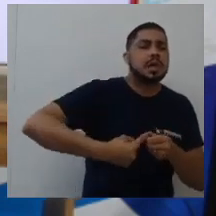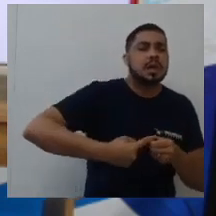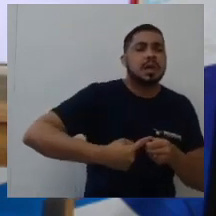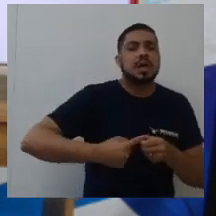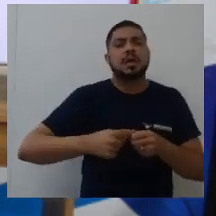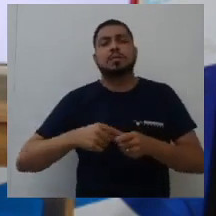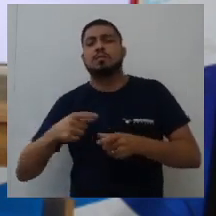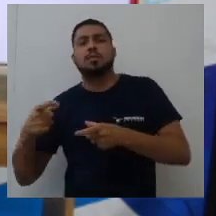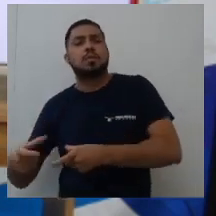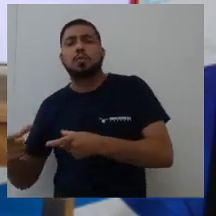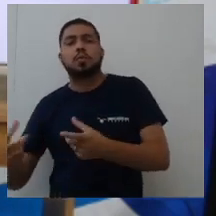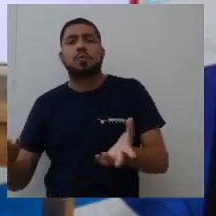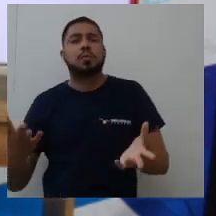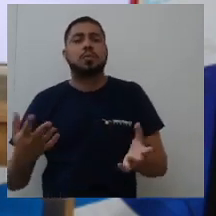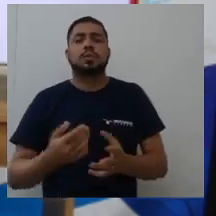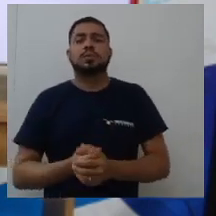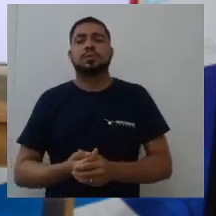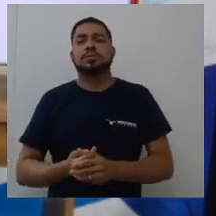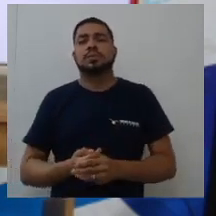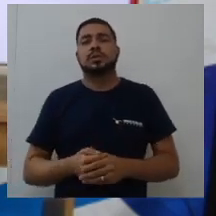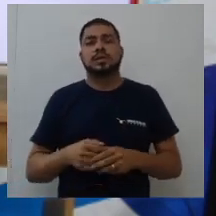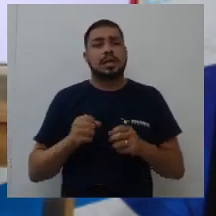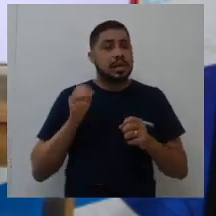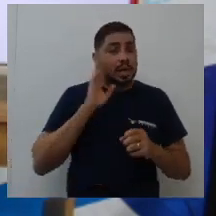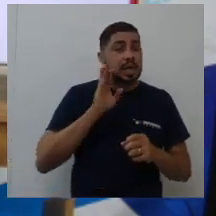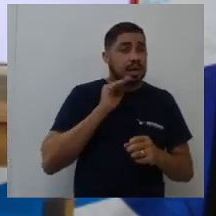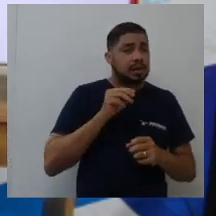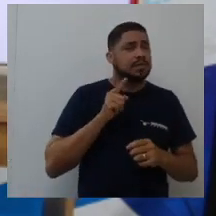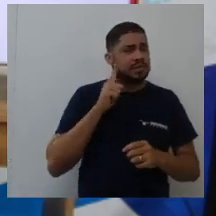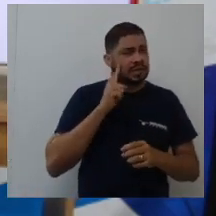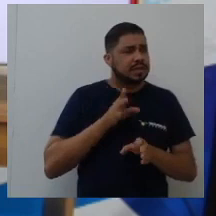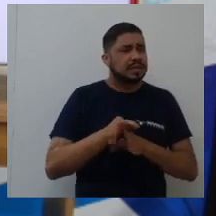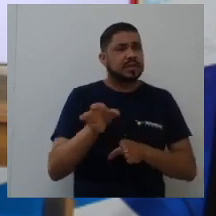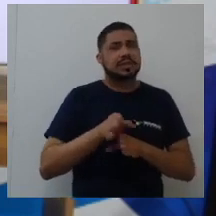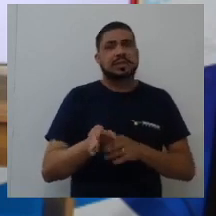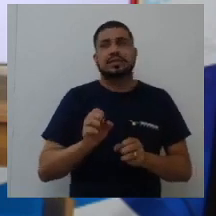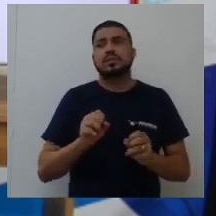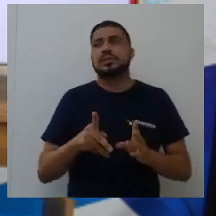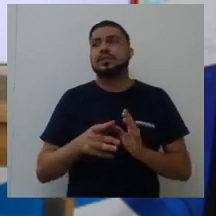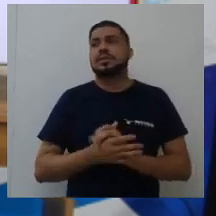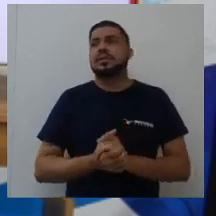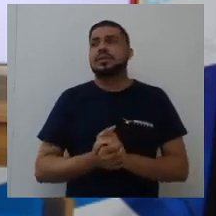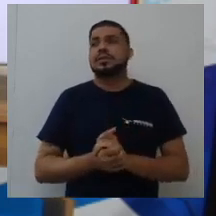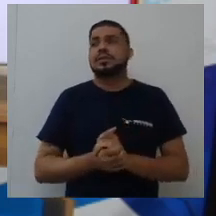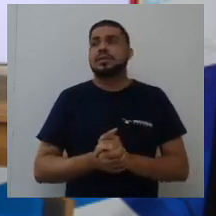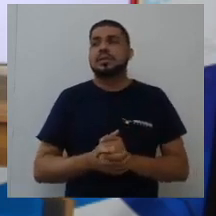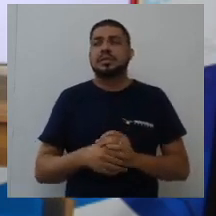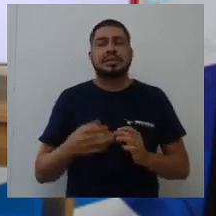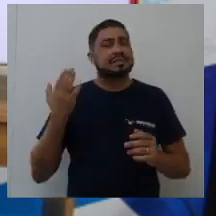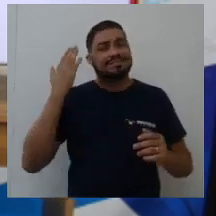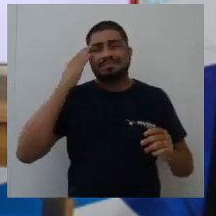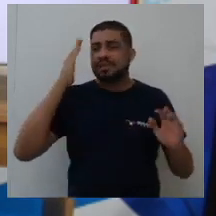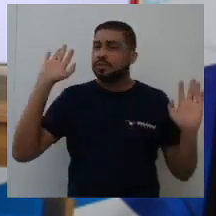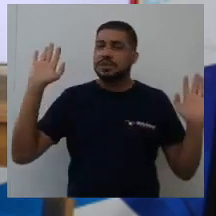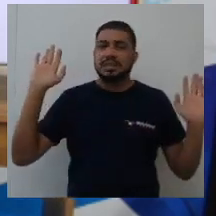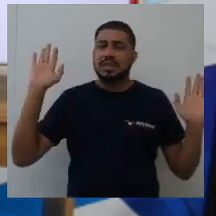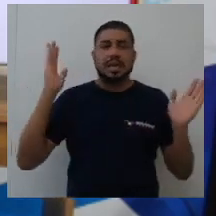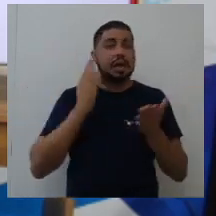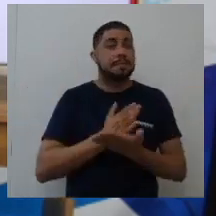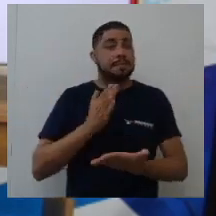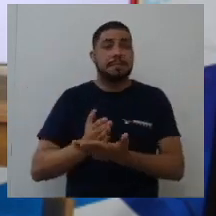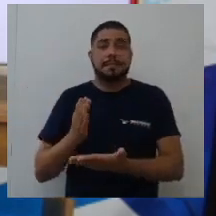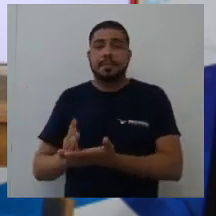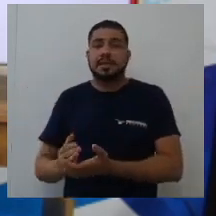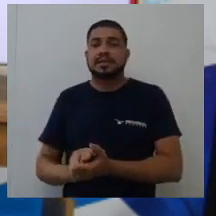Mata Centro, né? Massa aí, ó. Anota essa dica aí, tá bom? Não entendi essa parte